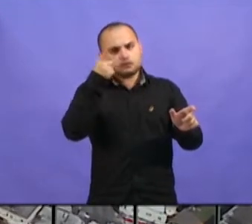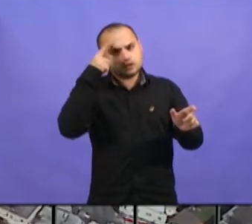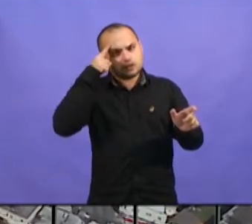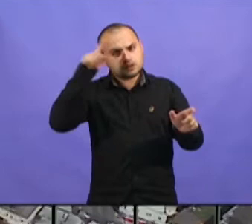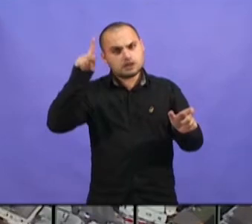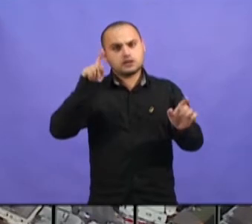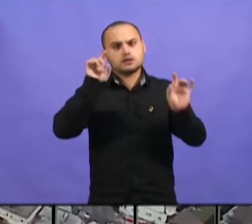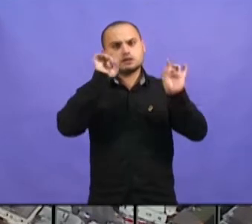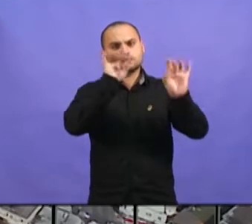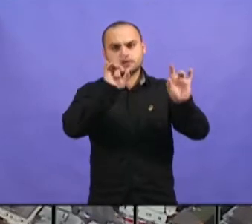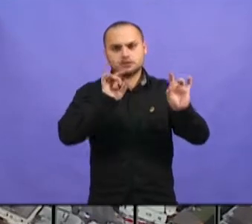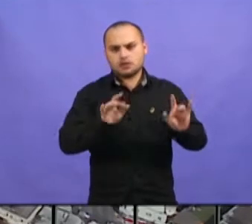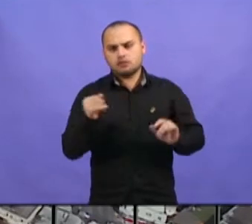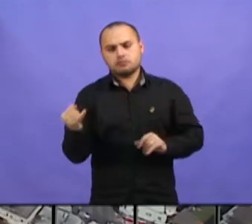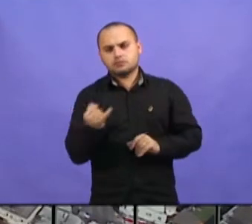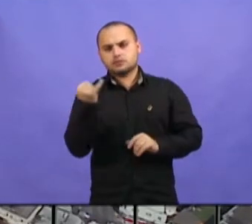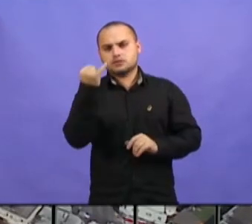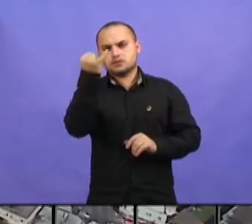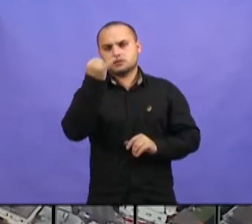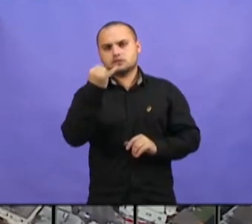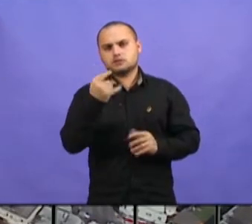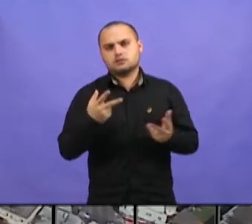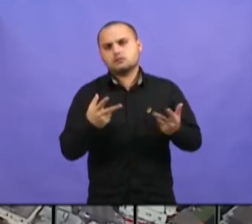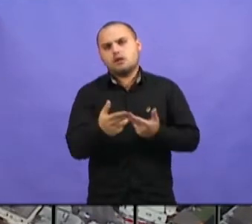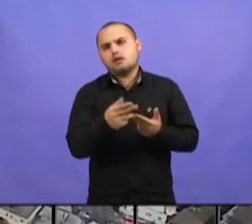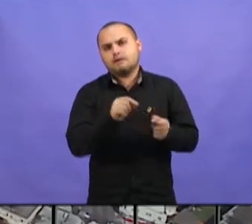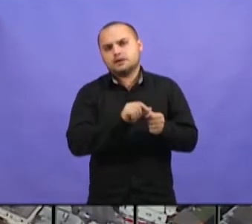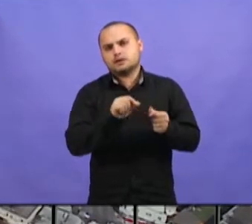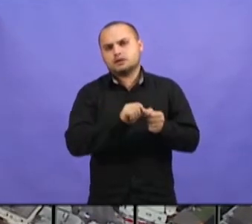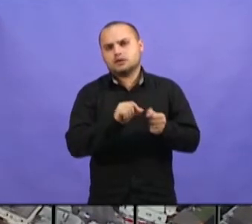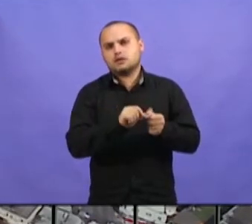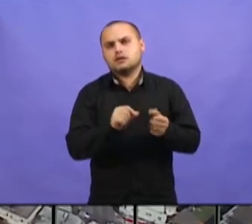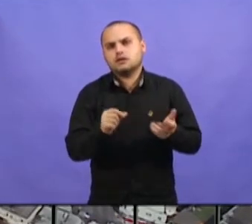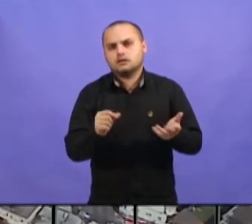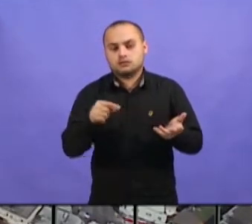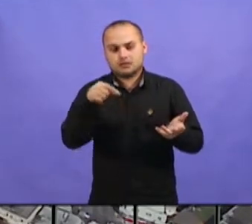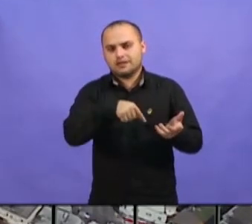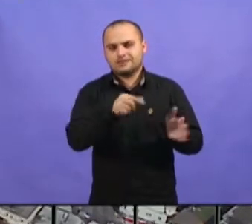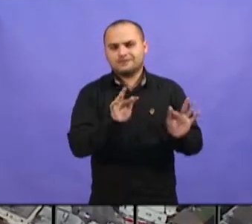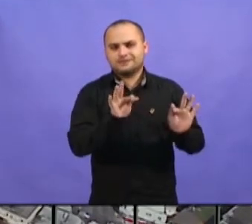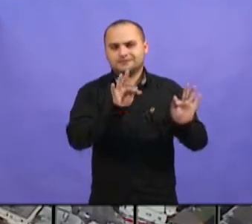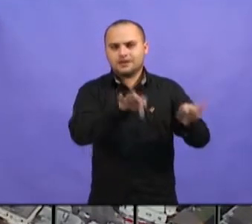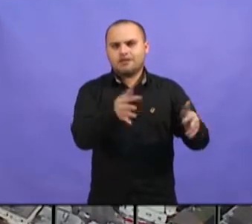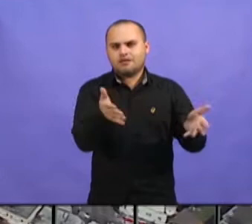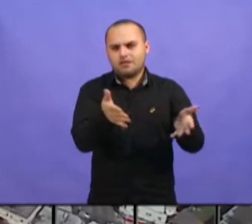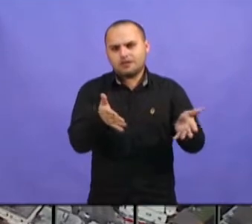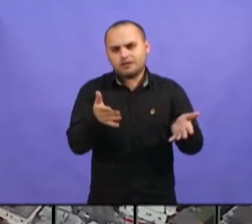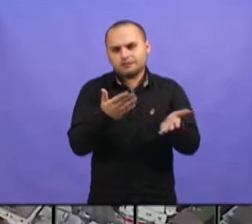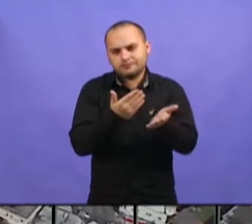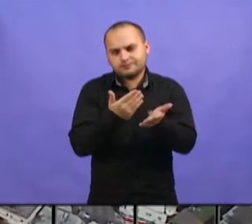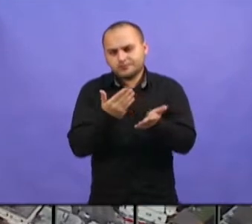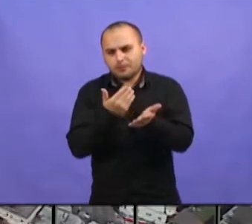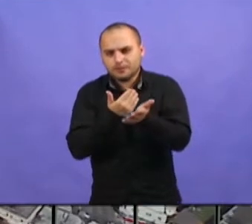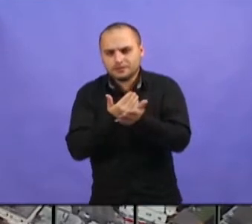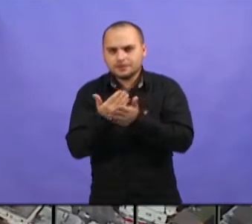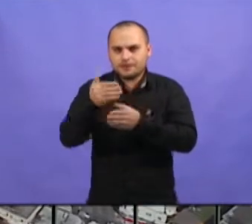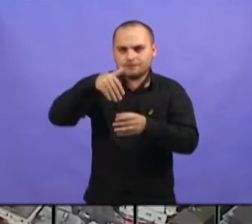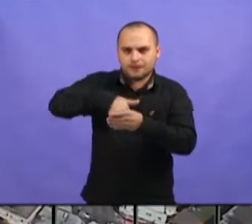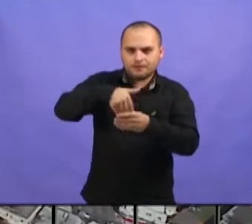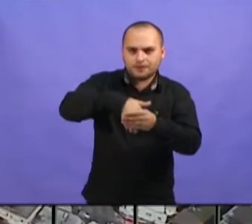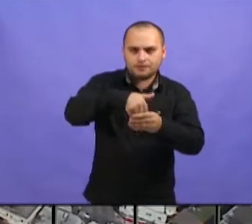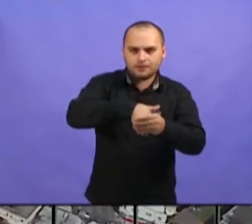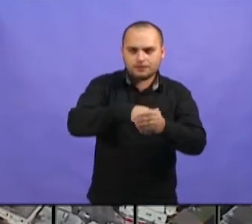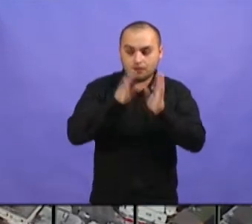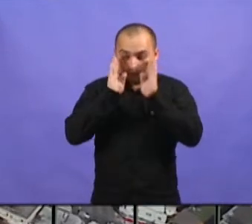né? Alguma data importante. Como a gente está com esse final de processo eleitoral, então o foco ainda